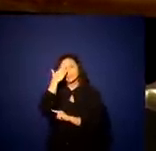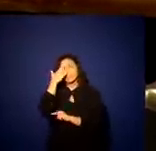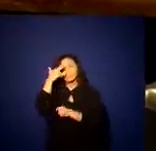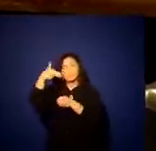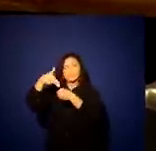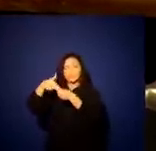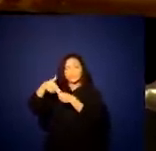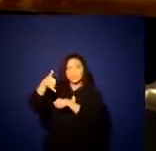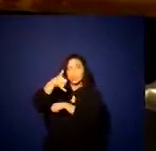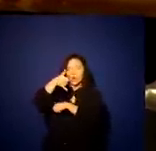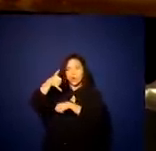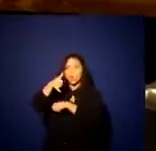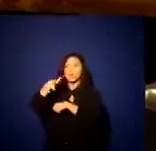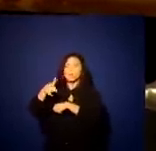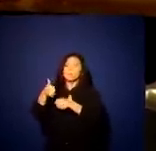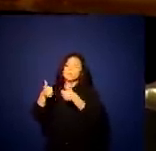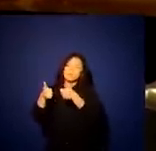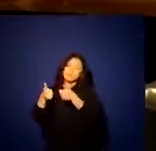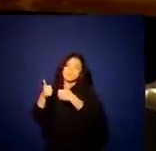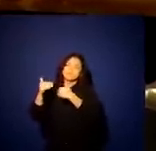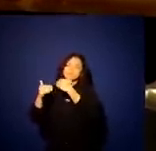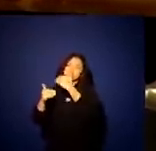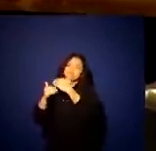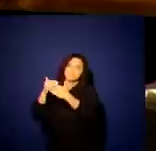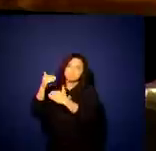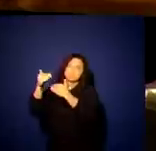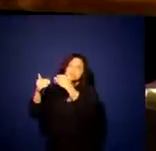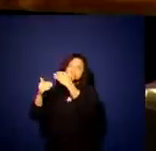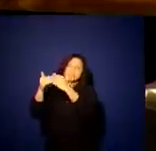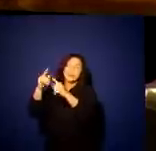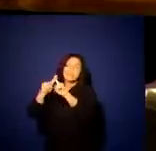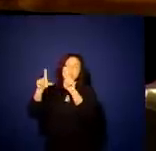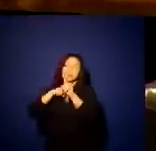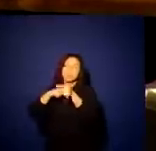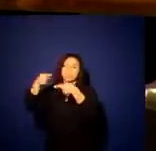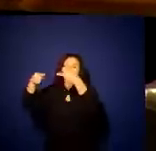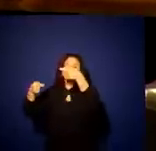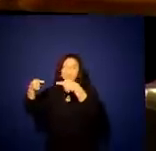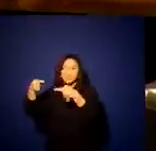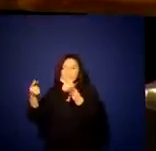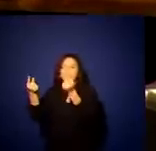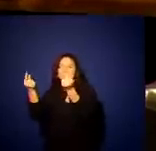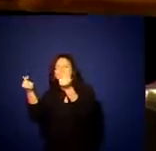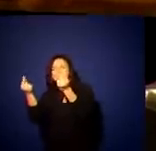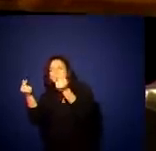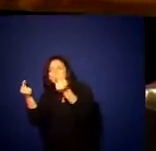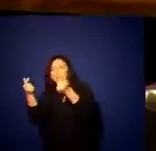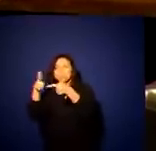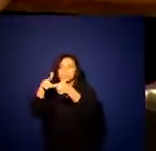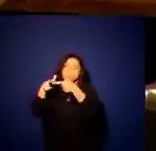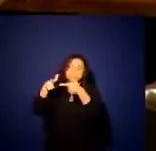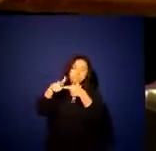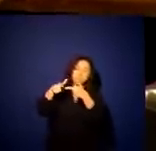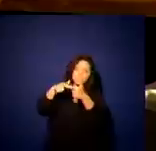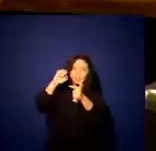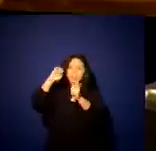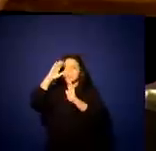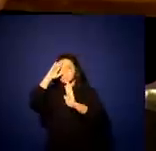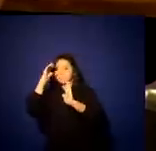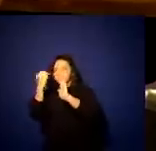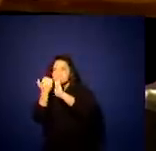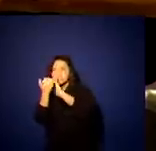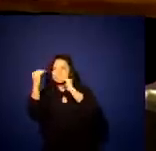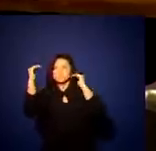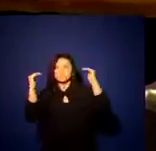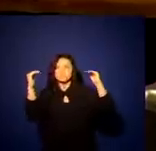em alta ela anda performa porque vai ser entreter uma discussão de política de preço se respeita a paridade internacional